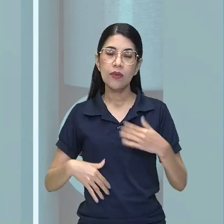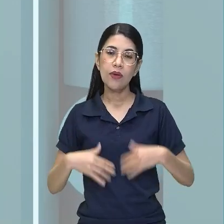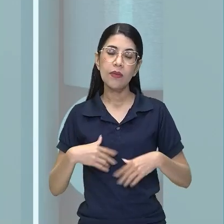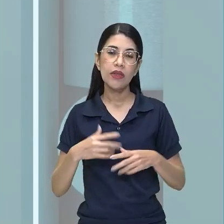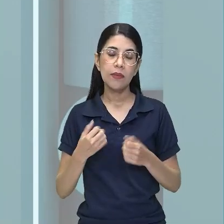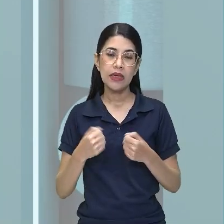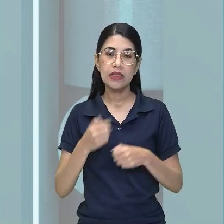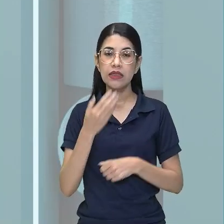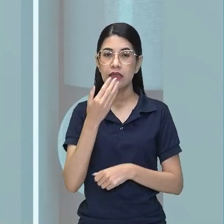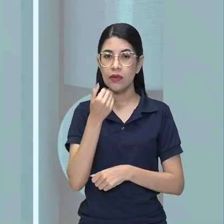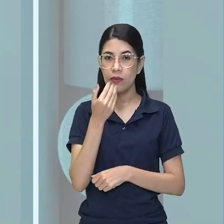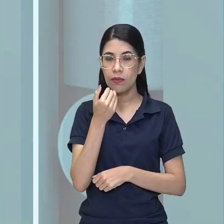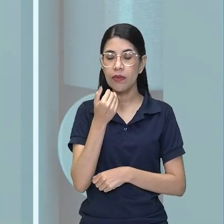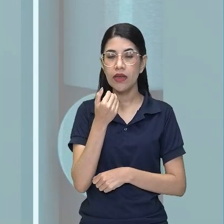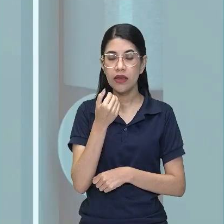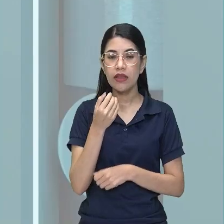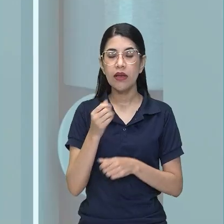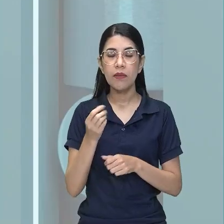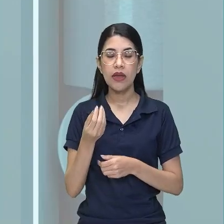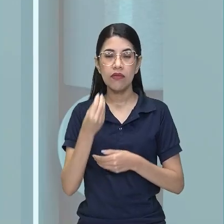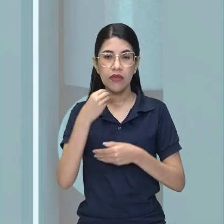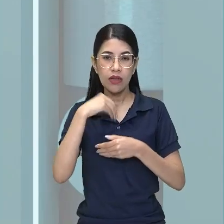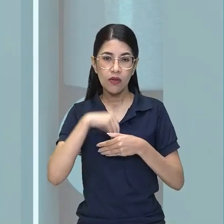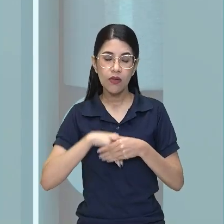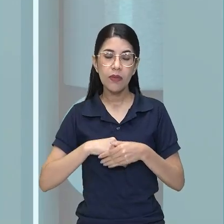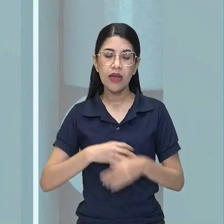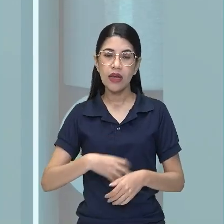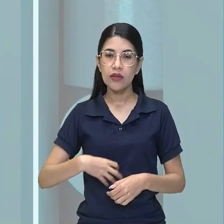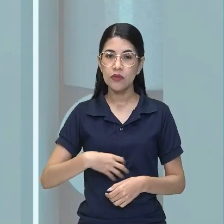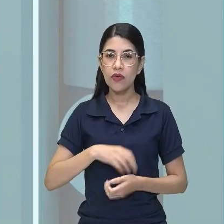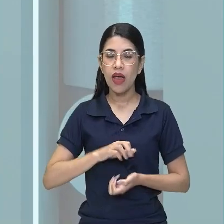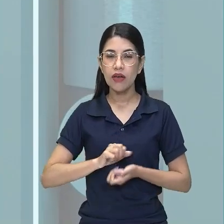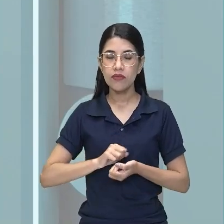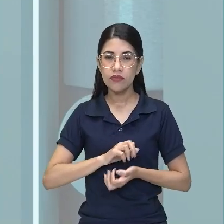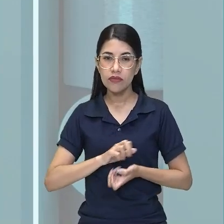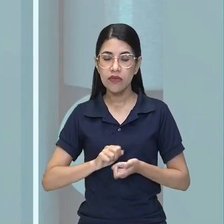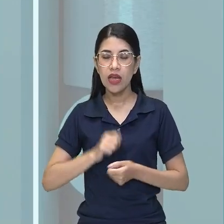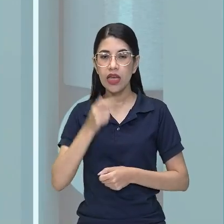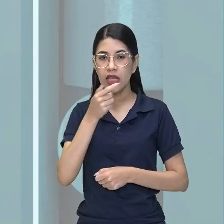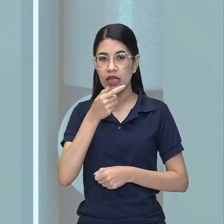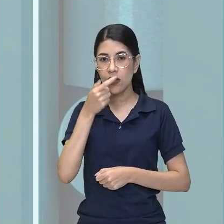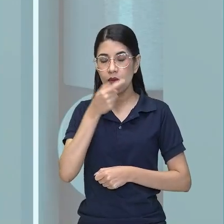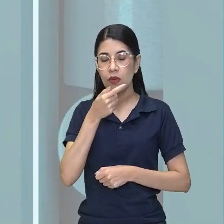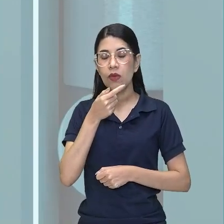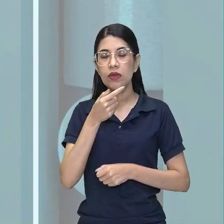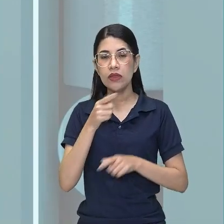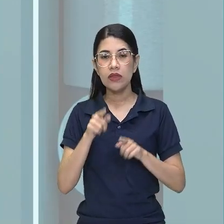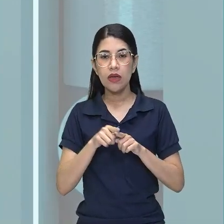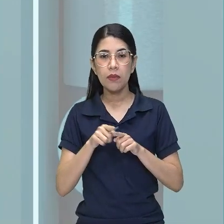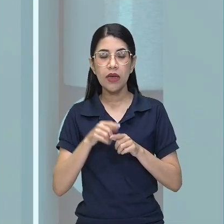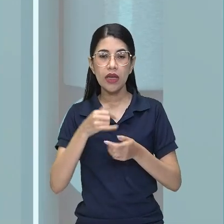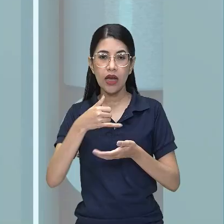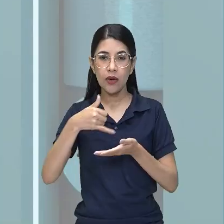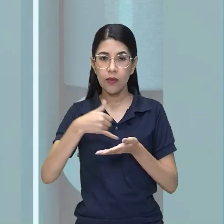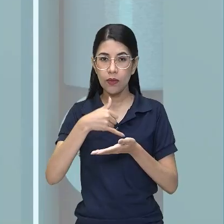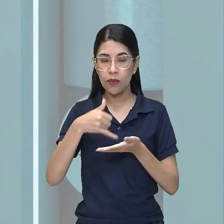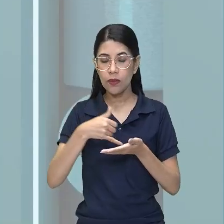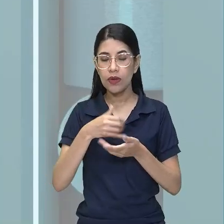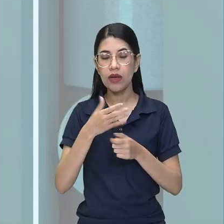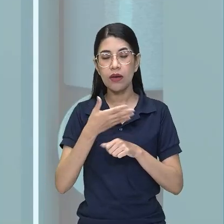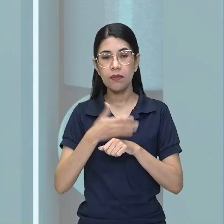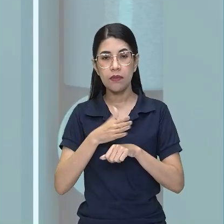que se alimentar. Esse alimento se transforma ali, basicamente, em glicose ou em gordura, né? E os